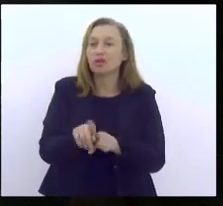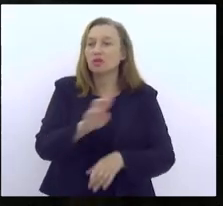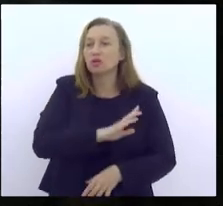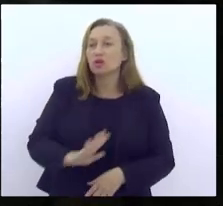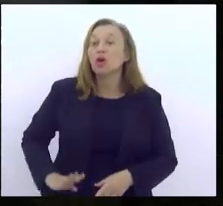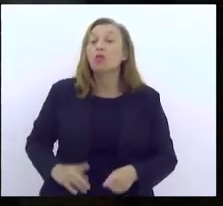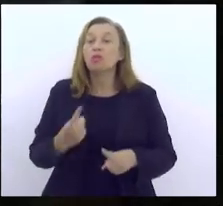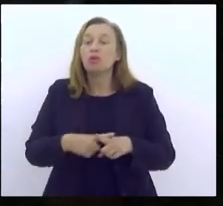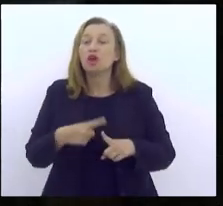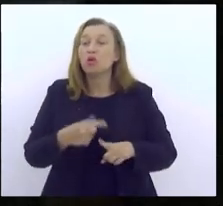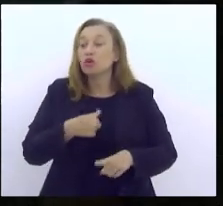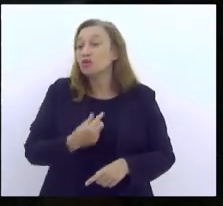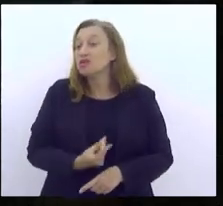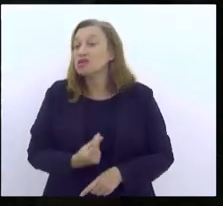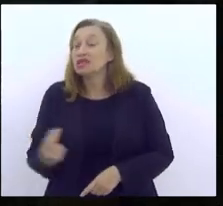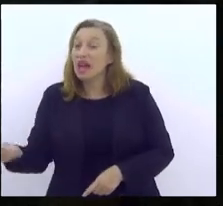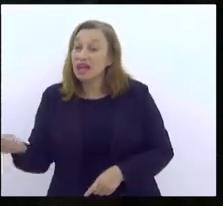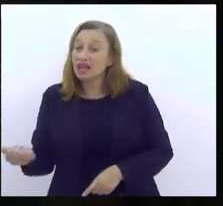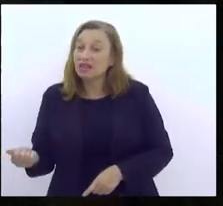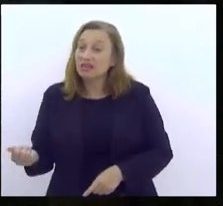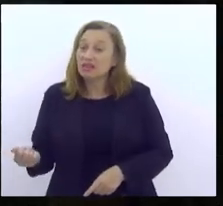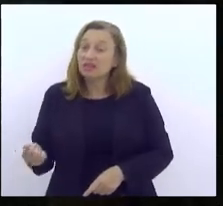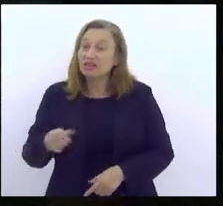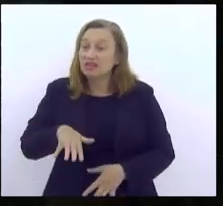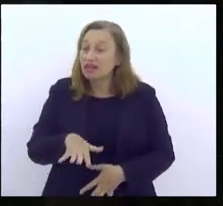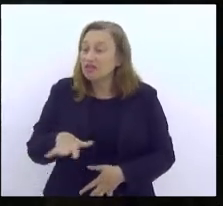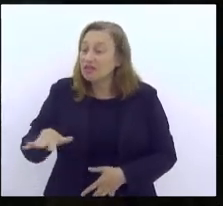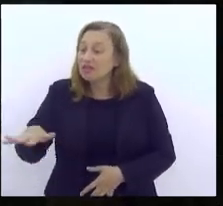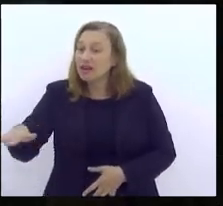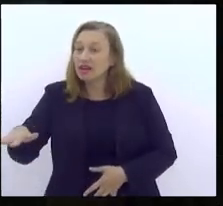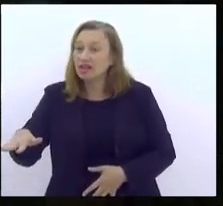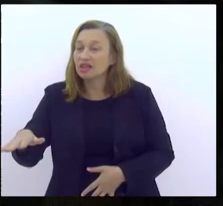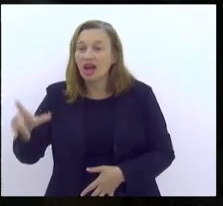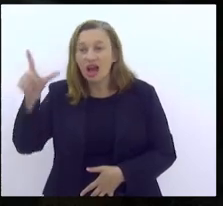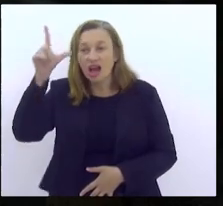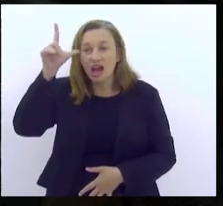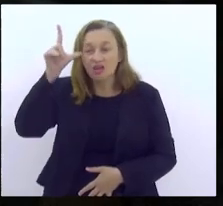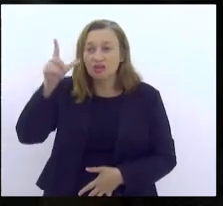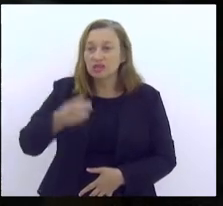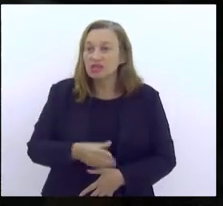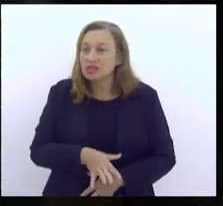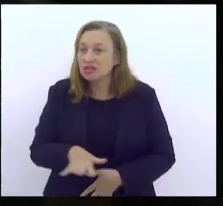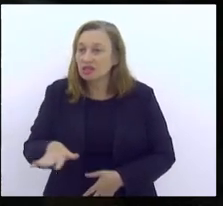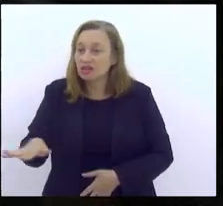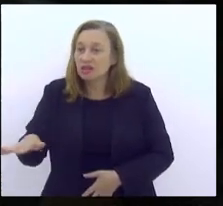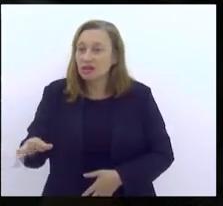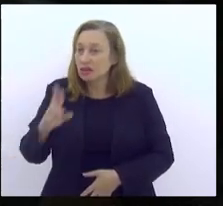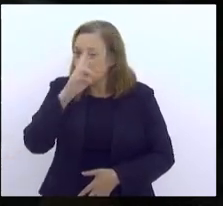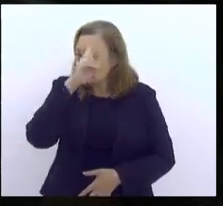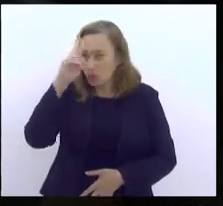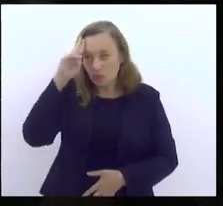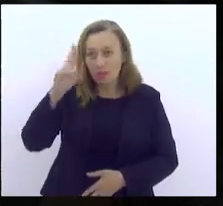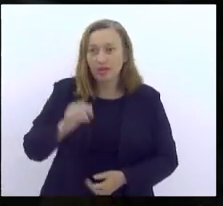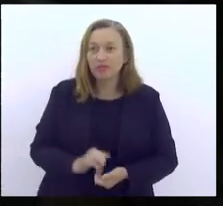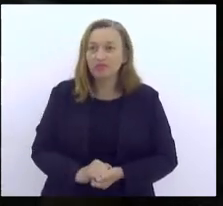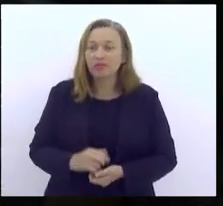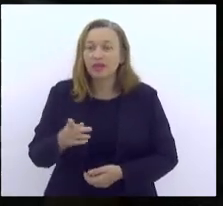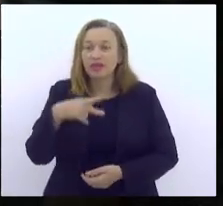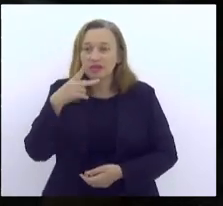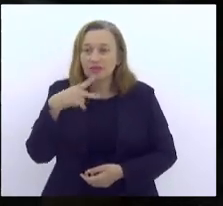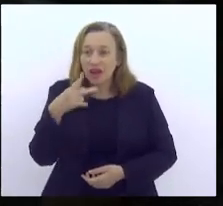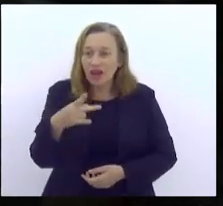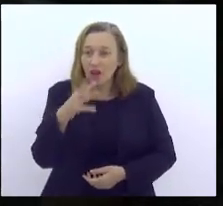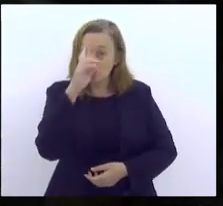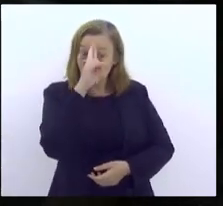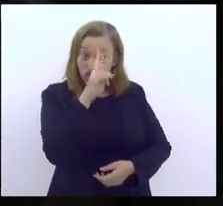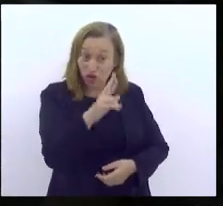quando eu saí, Barcelar, porque quando eu saí da favela, a Lucinha saiu da favela, peguei um Uber, tive que falar com o cara